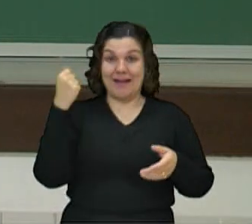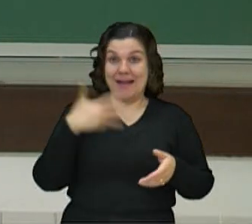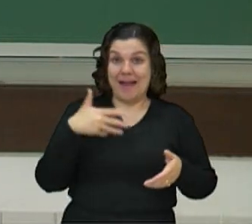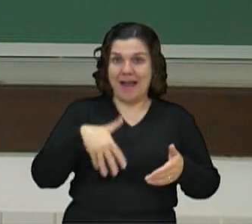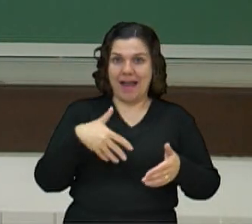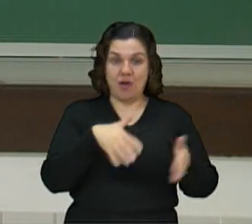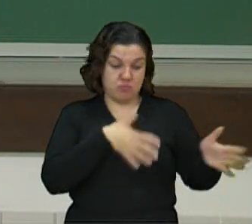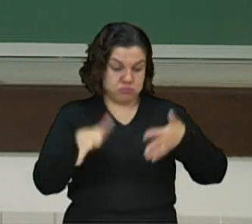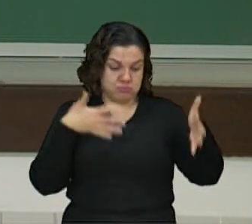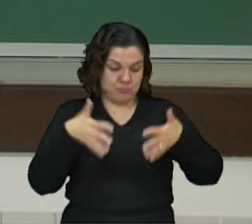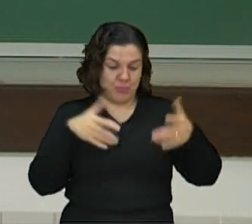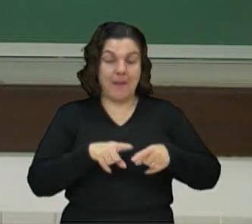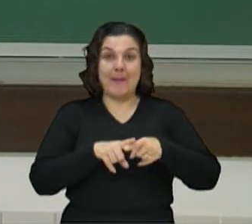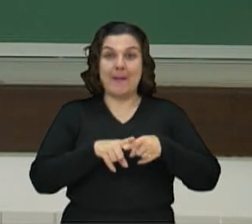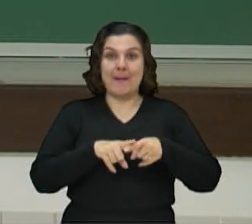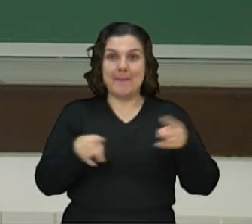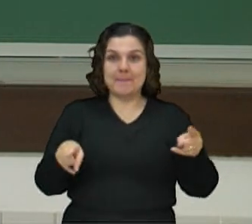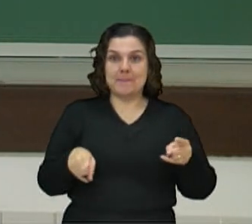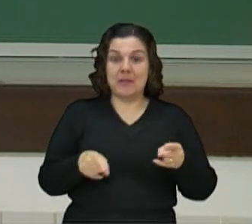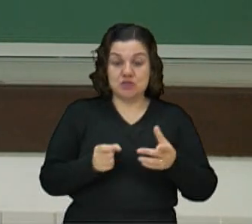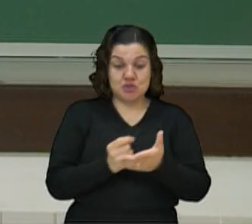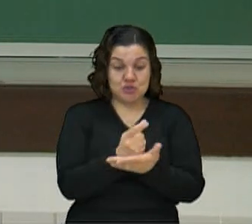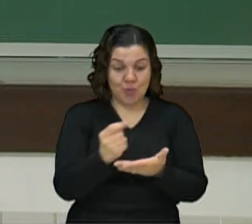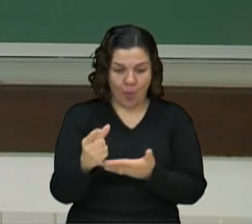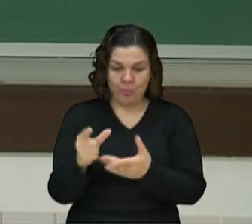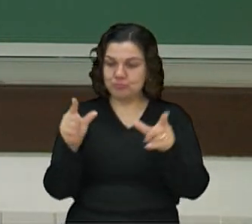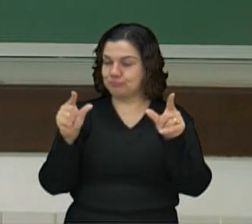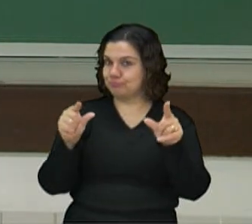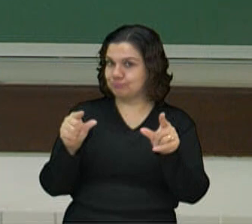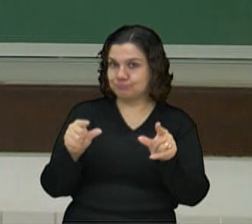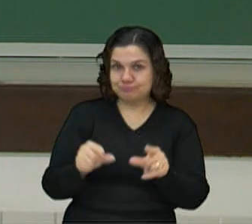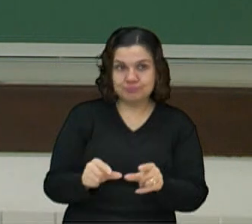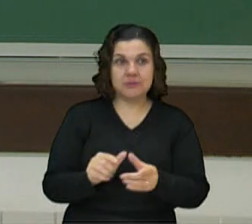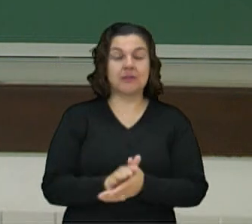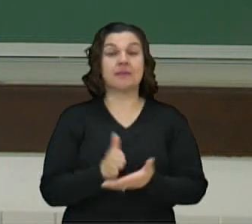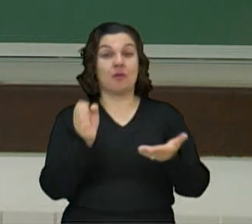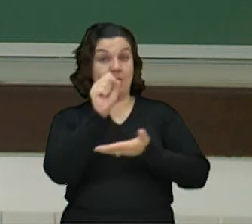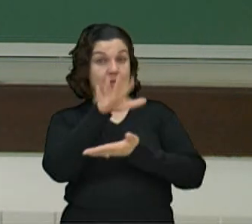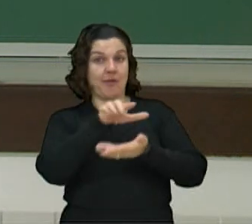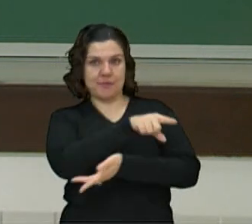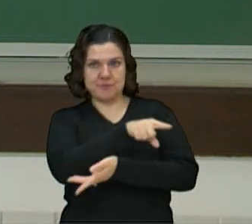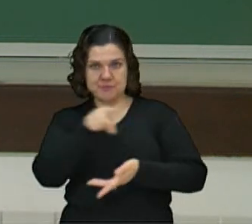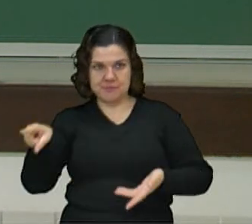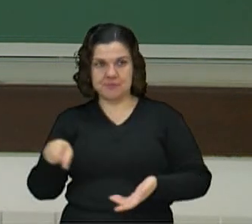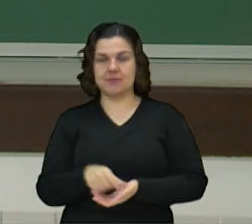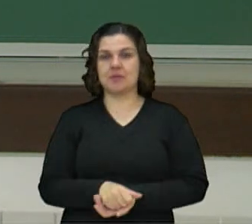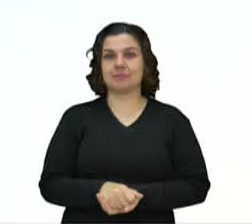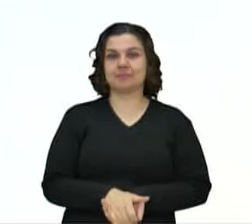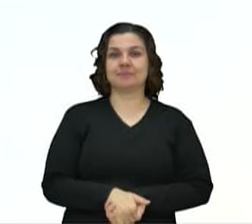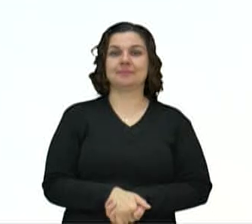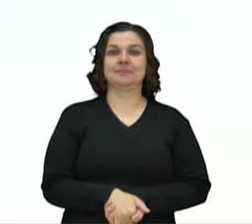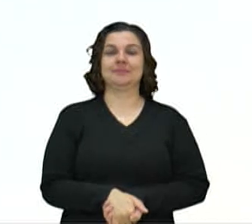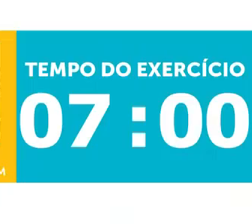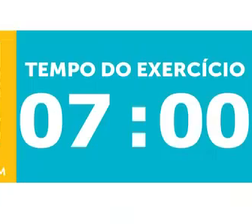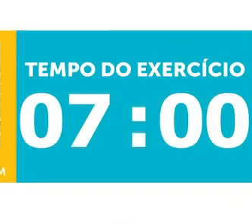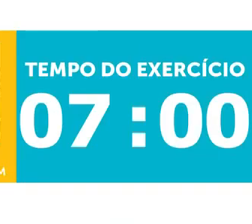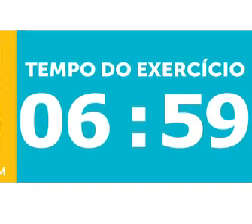o consumo estava se retraindo. Tarefa para você sobre essa questão.